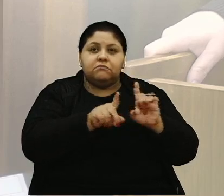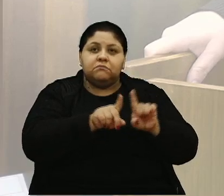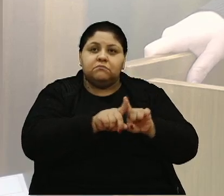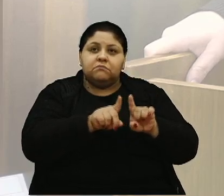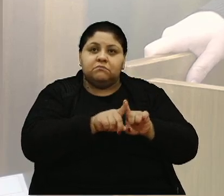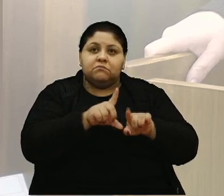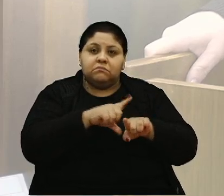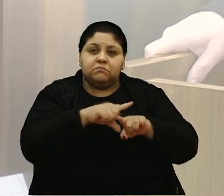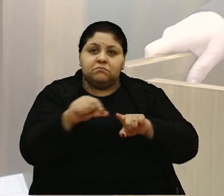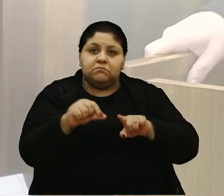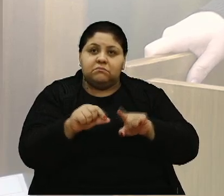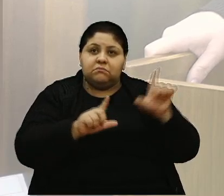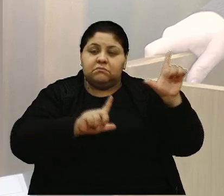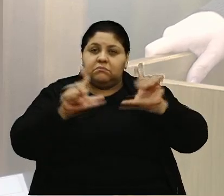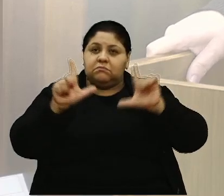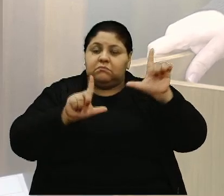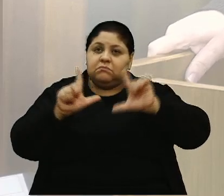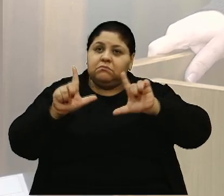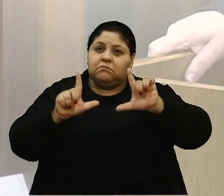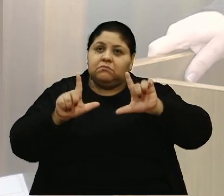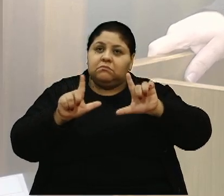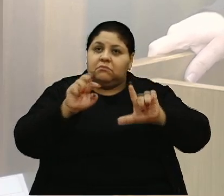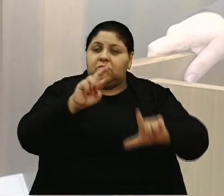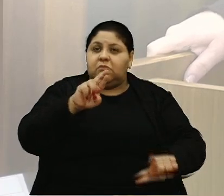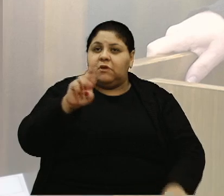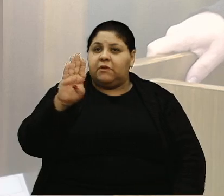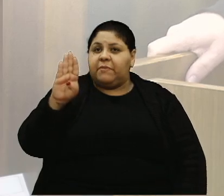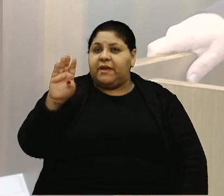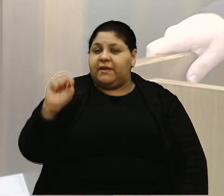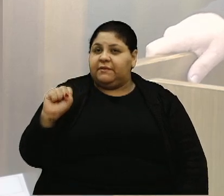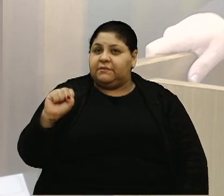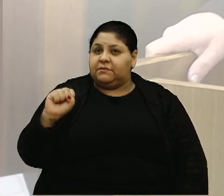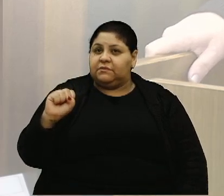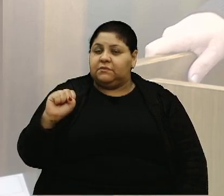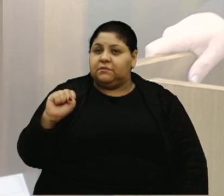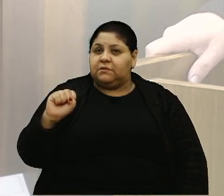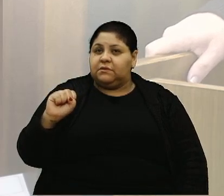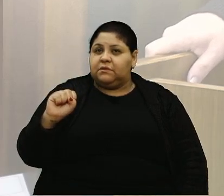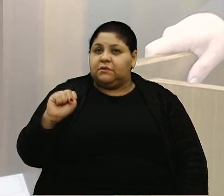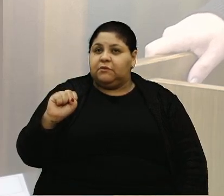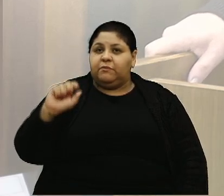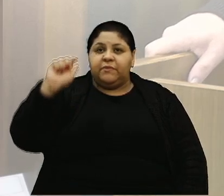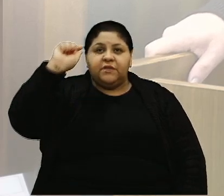saiu no programa da RBS, Pretinho